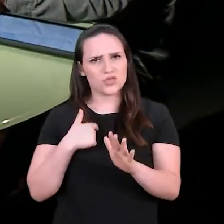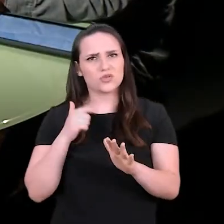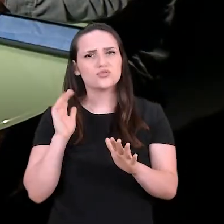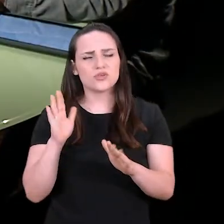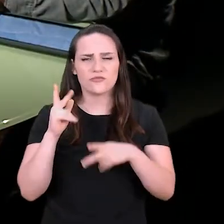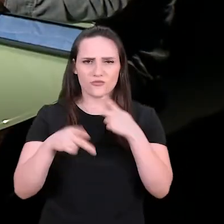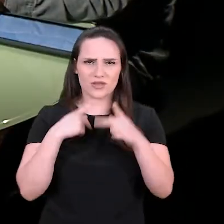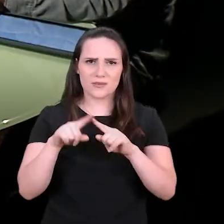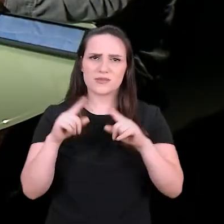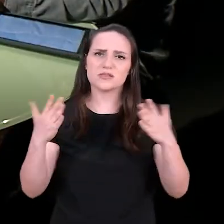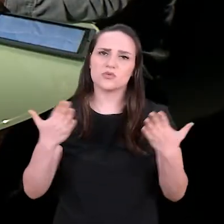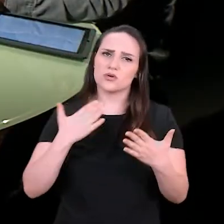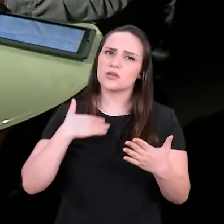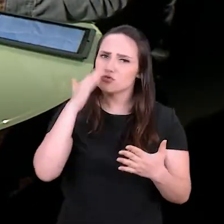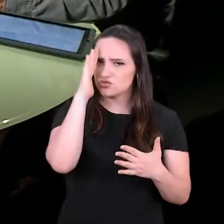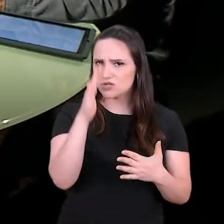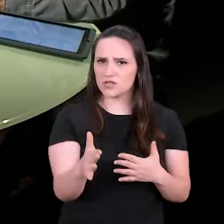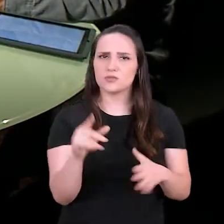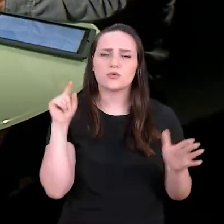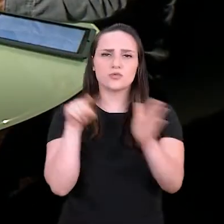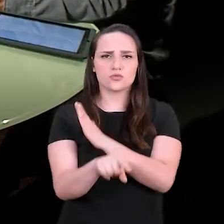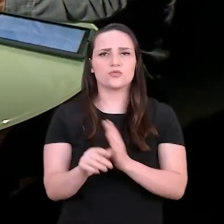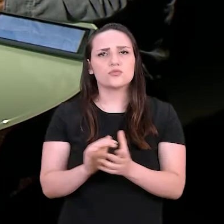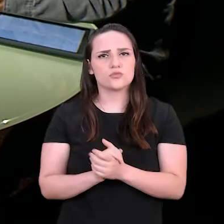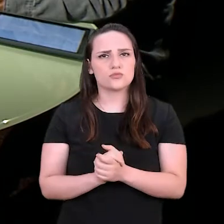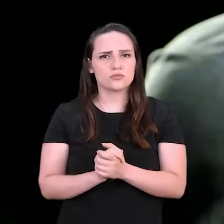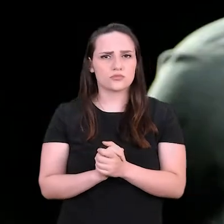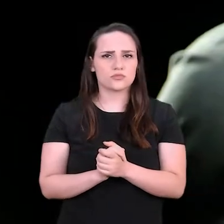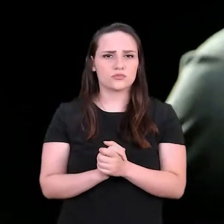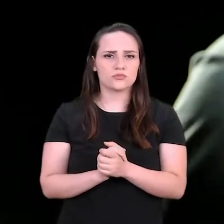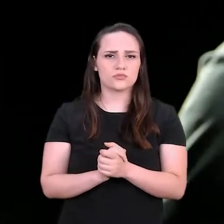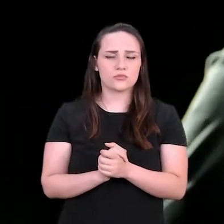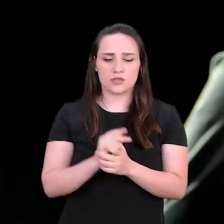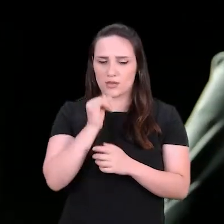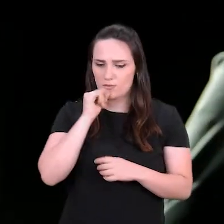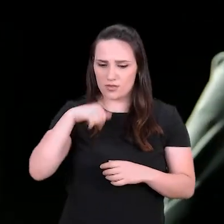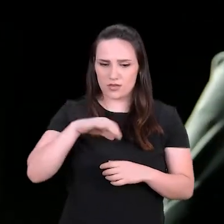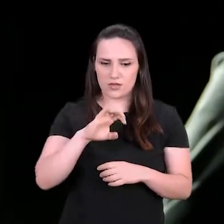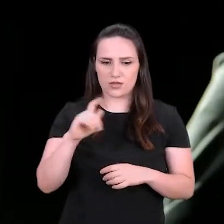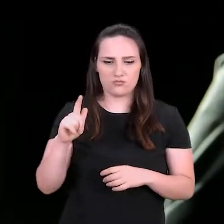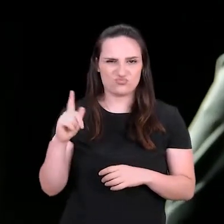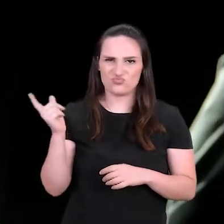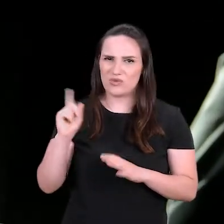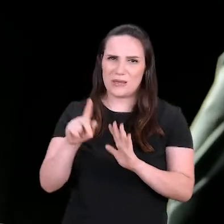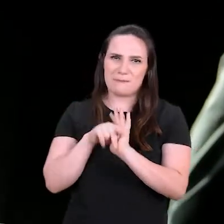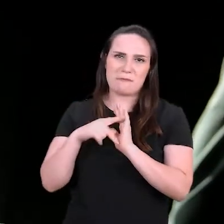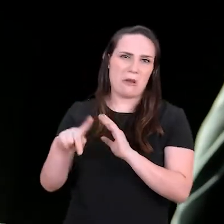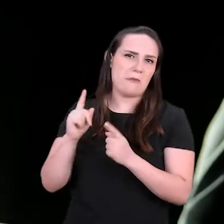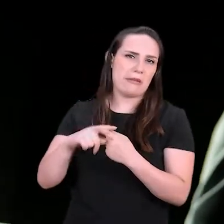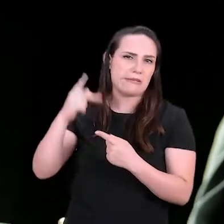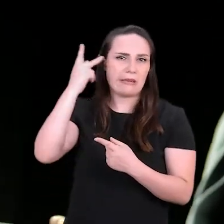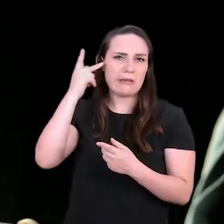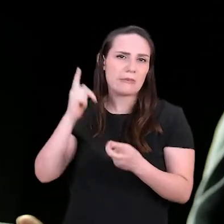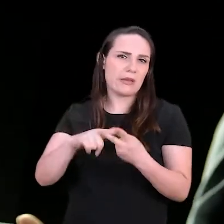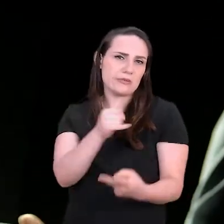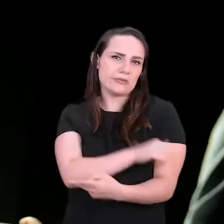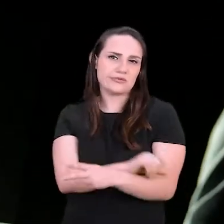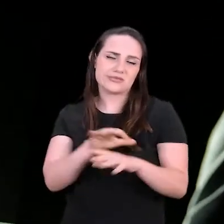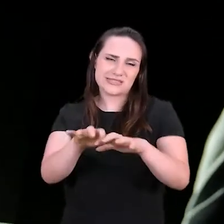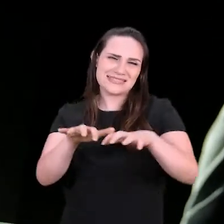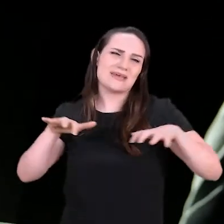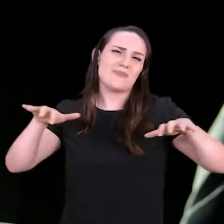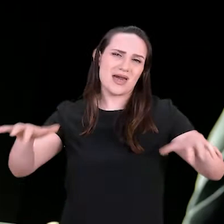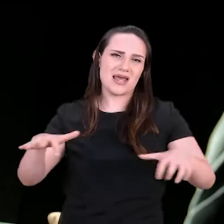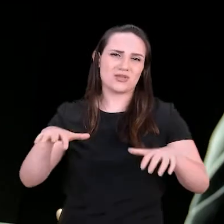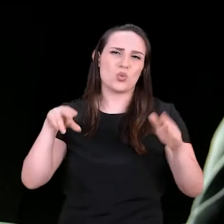tocar nesse assunto, mas eu gostaria de perguntar diretamente agora sobre estar fora de um grande centro. Campo Grande, né? Está fora aí do eixo Rio-São Paulo,